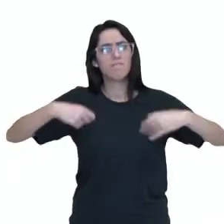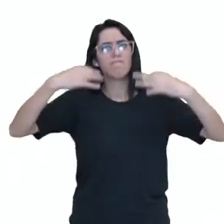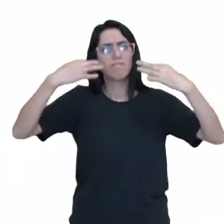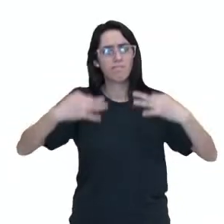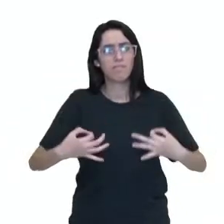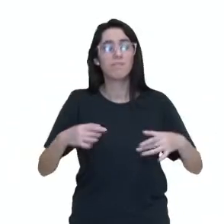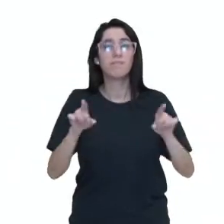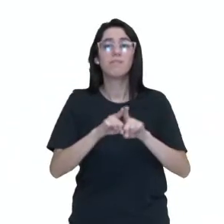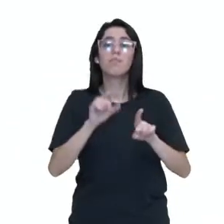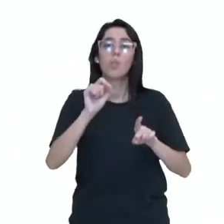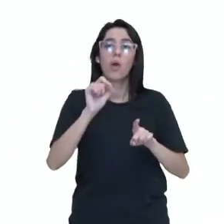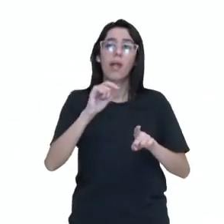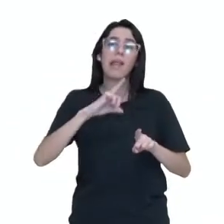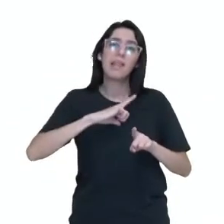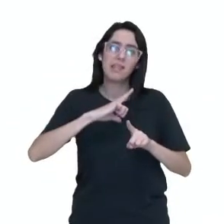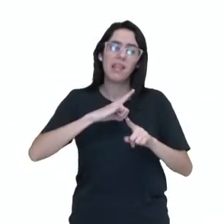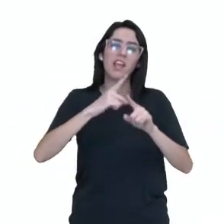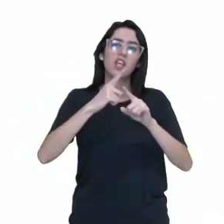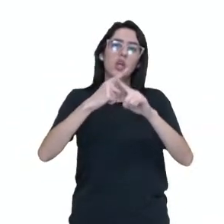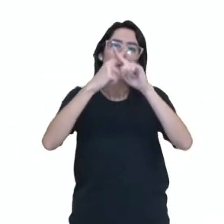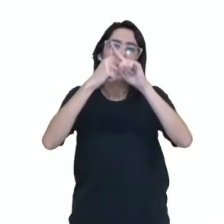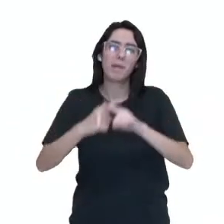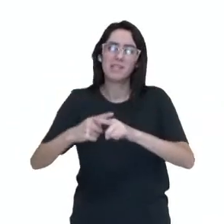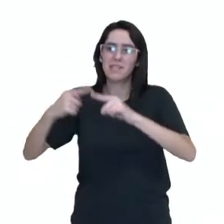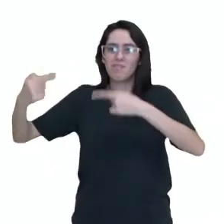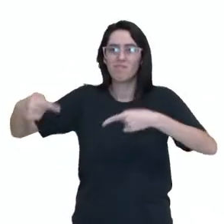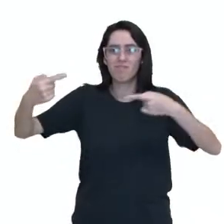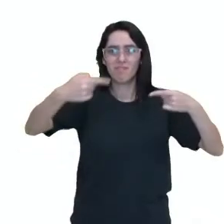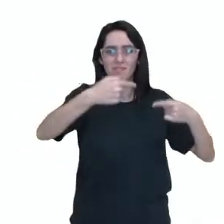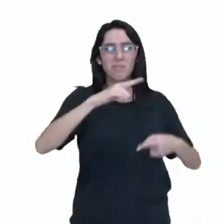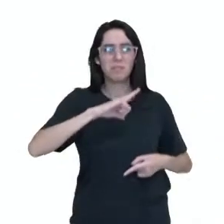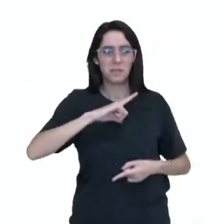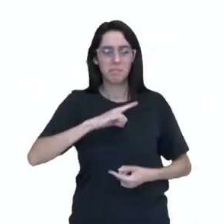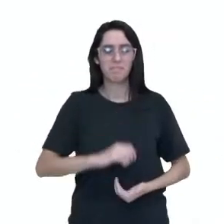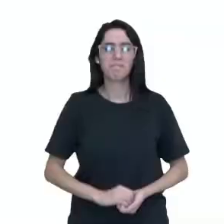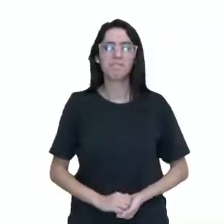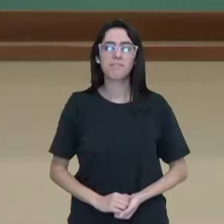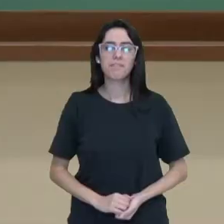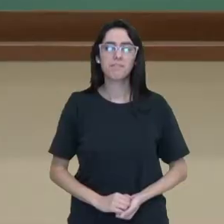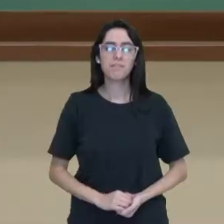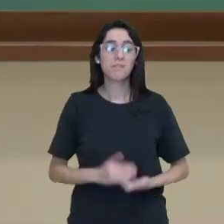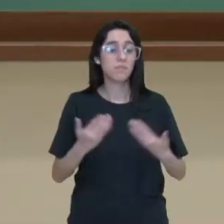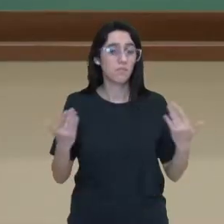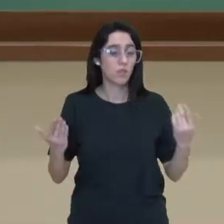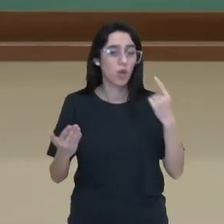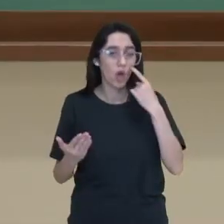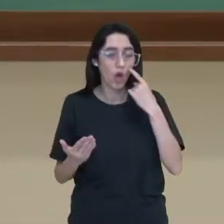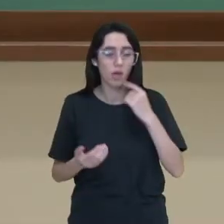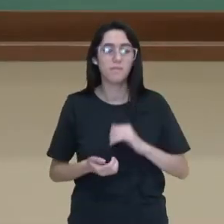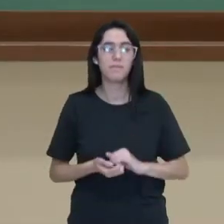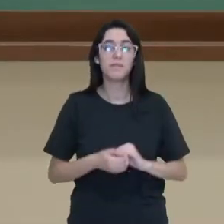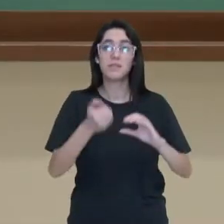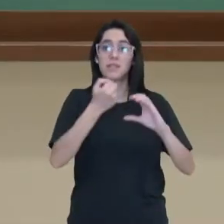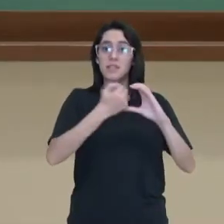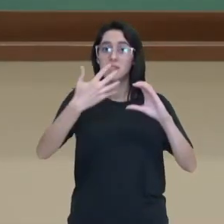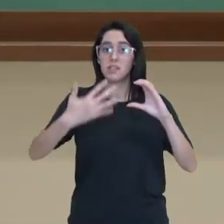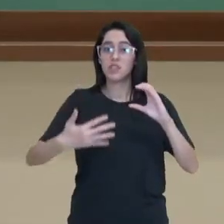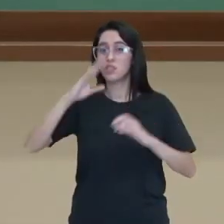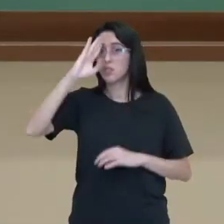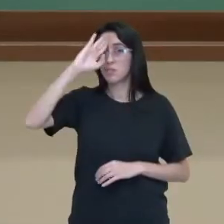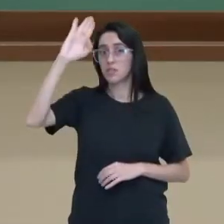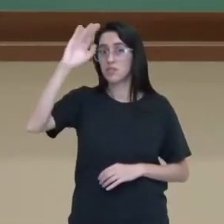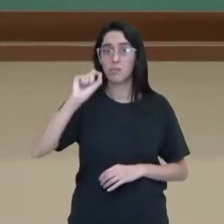a competição entre os participantes. Então, olha só, algumas características principais do